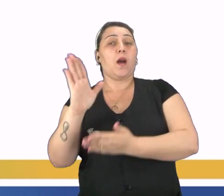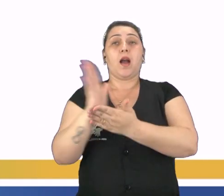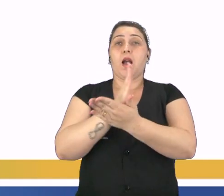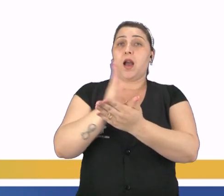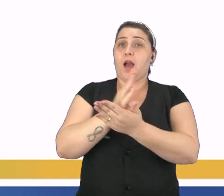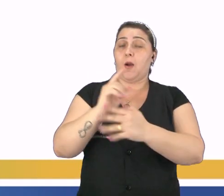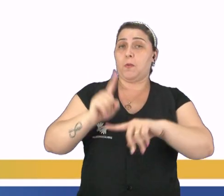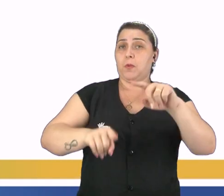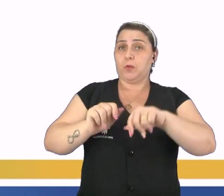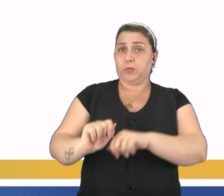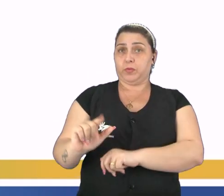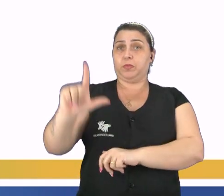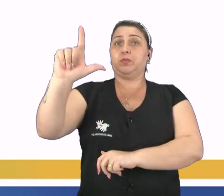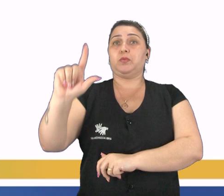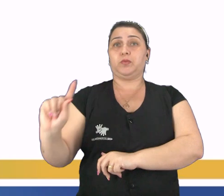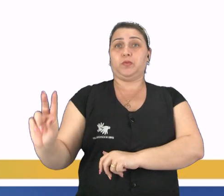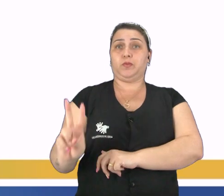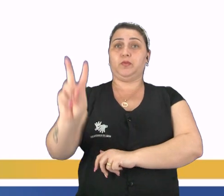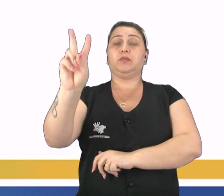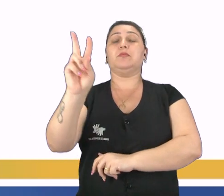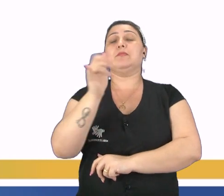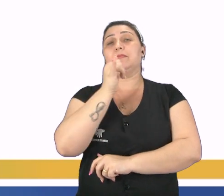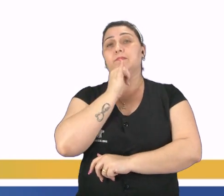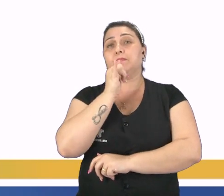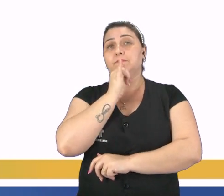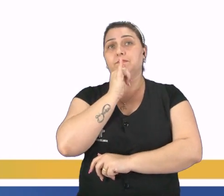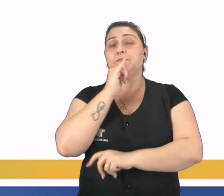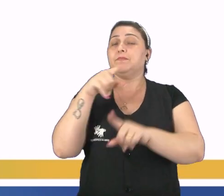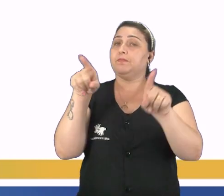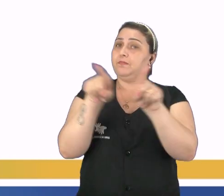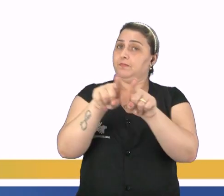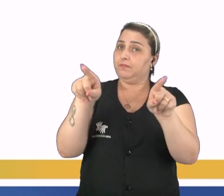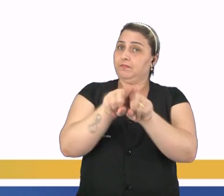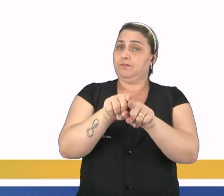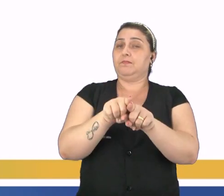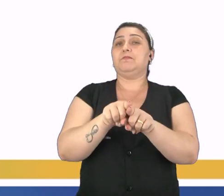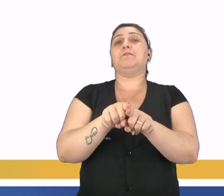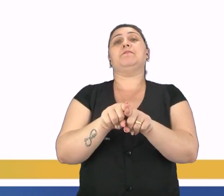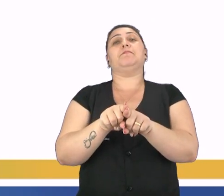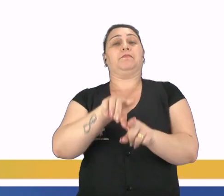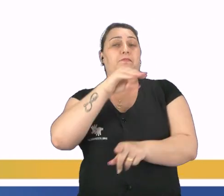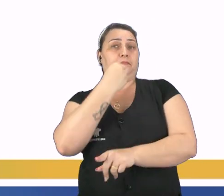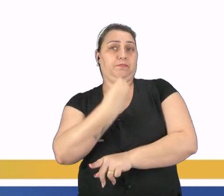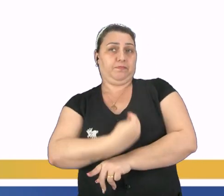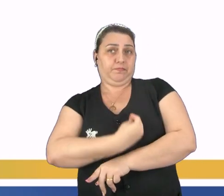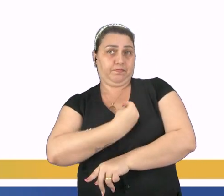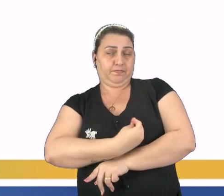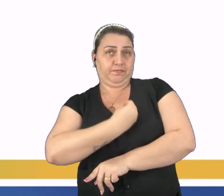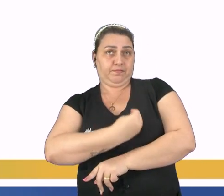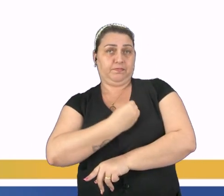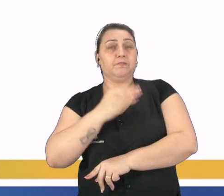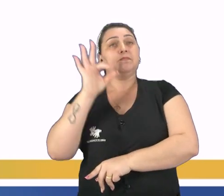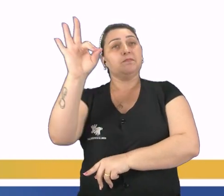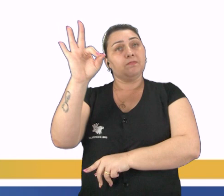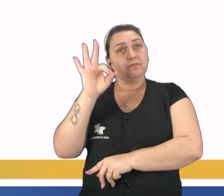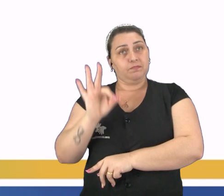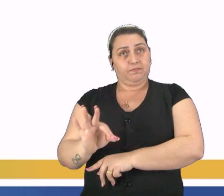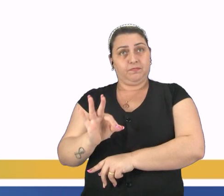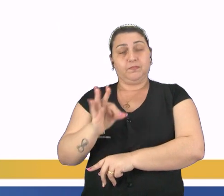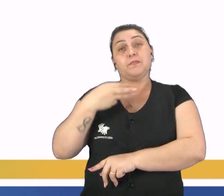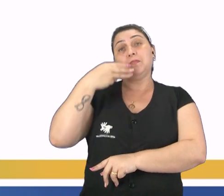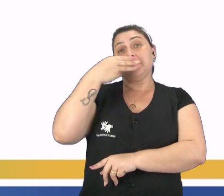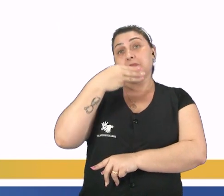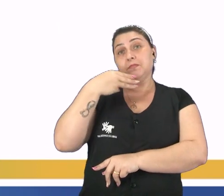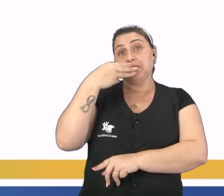algum produto aumenta o seu valor, por exemplo. Ela também está presente em taxa de porcentagem de açúcar,